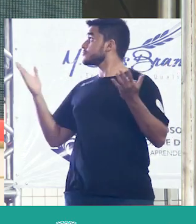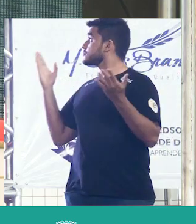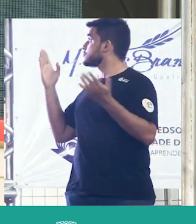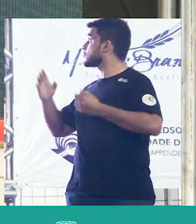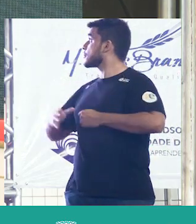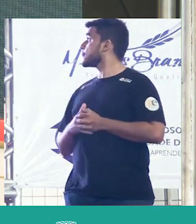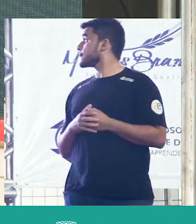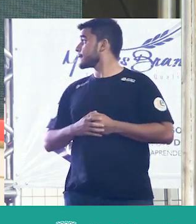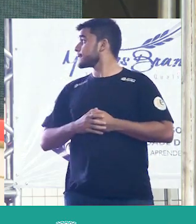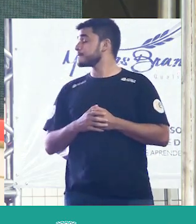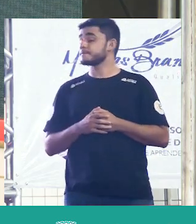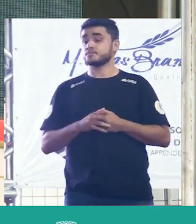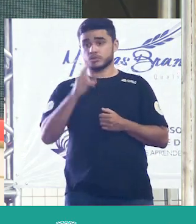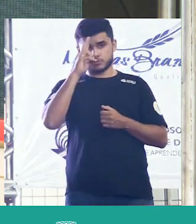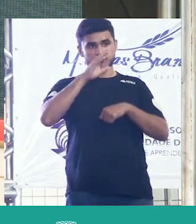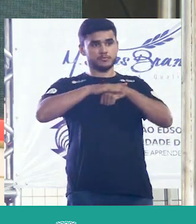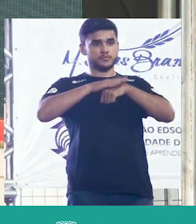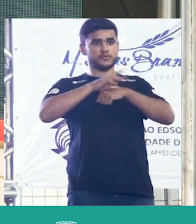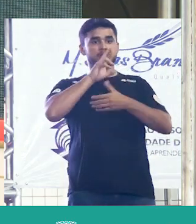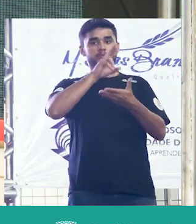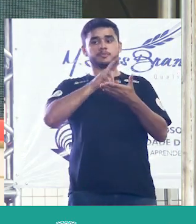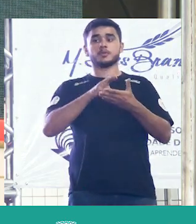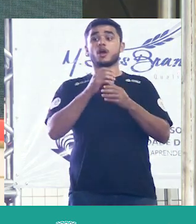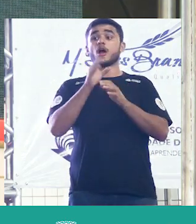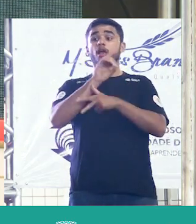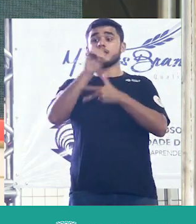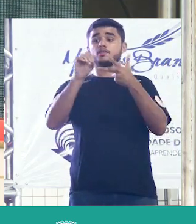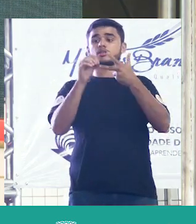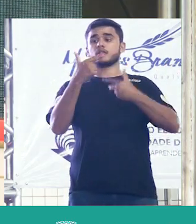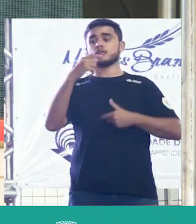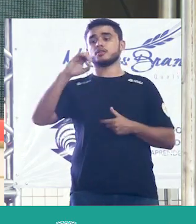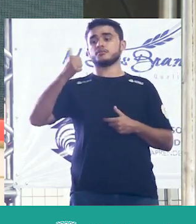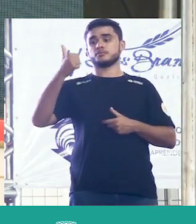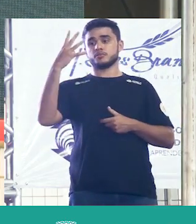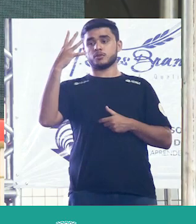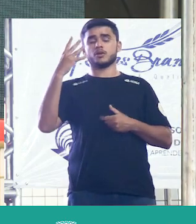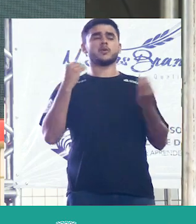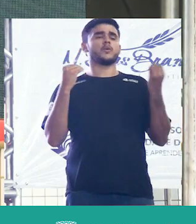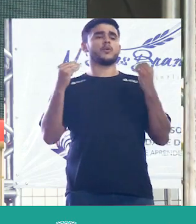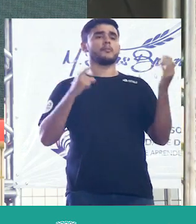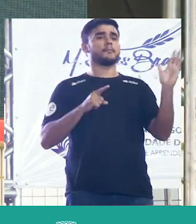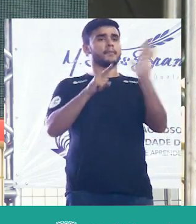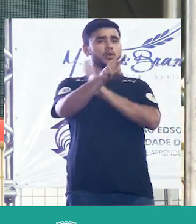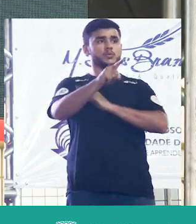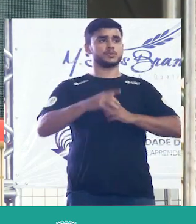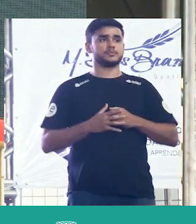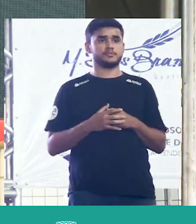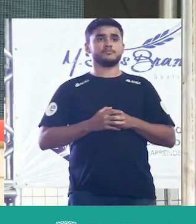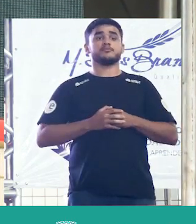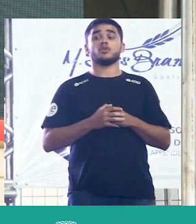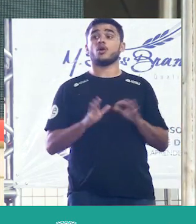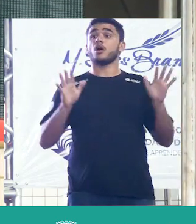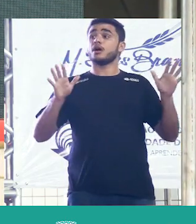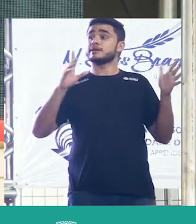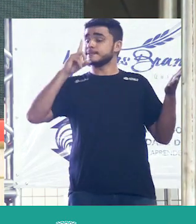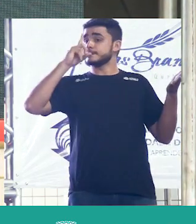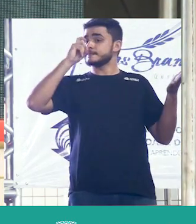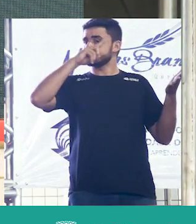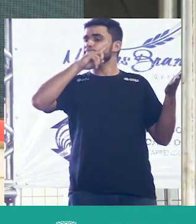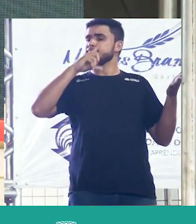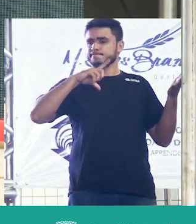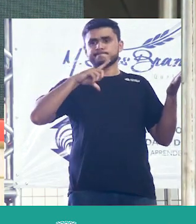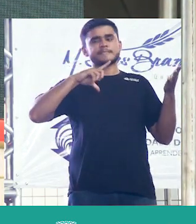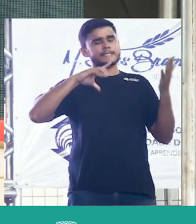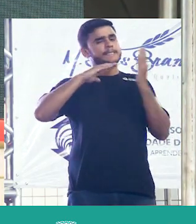casa. É da prova do Enem de 2014. Nessa questão, o grau de dificuldade aumenta